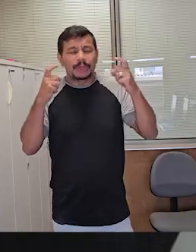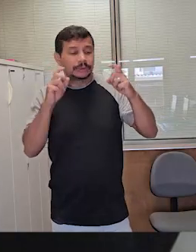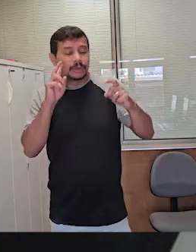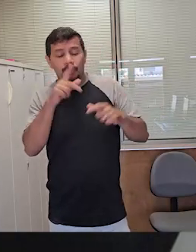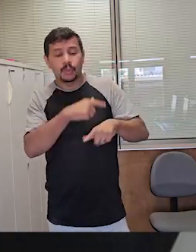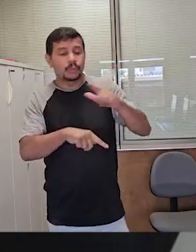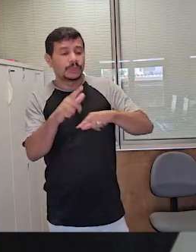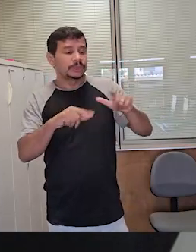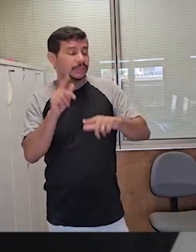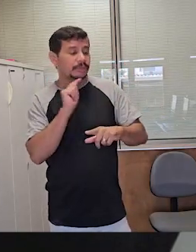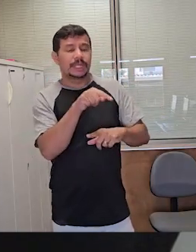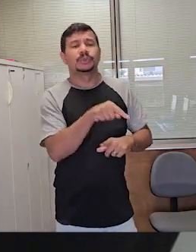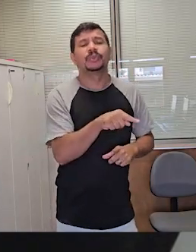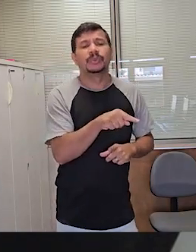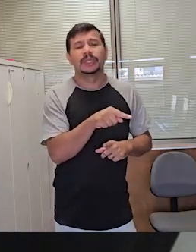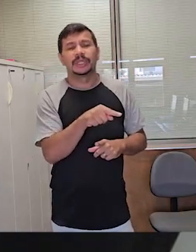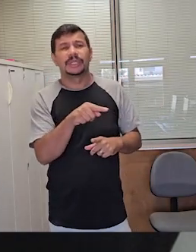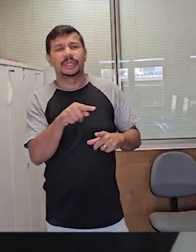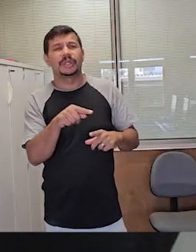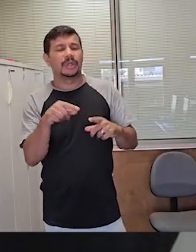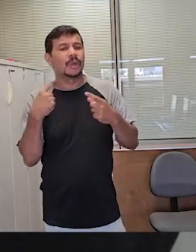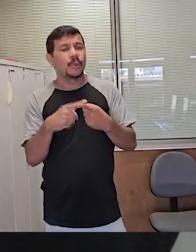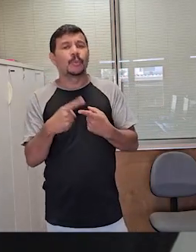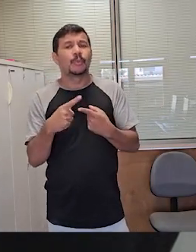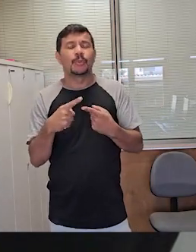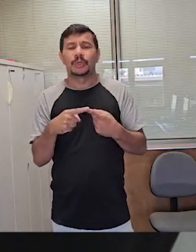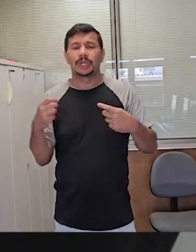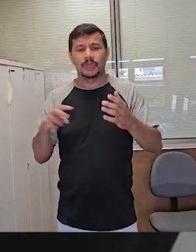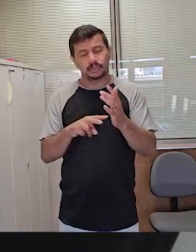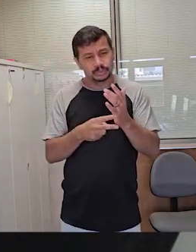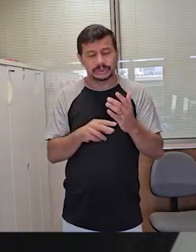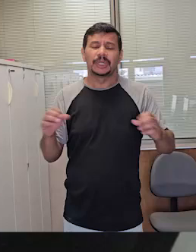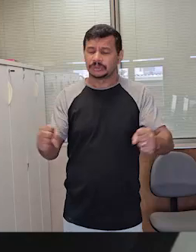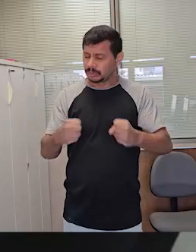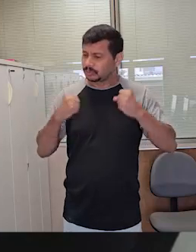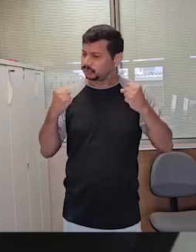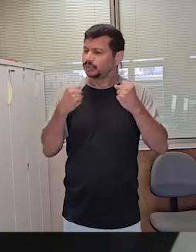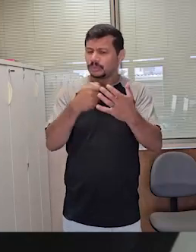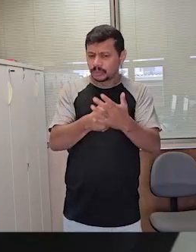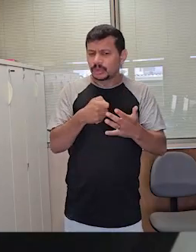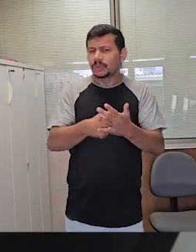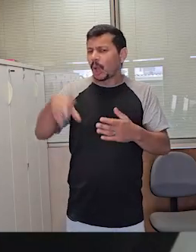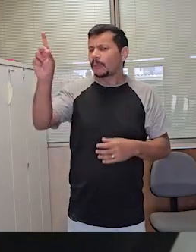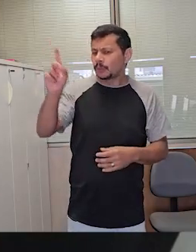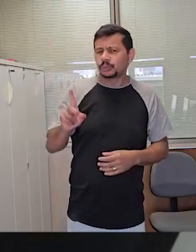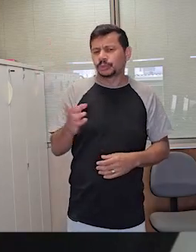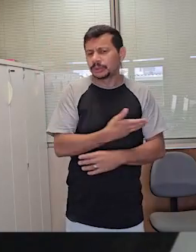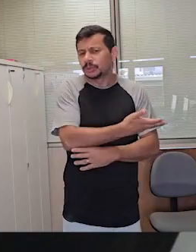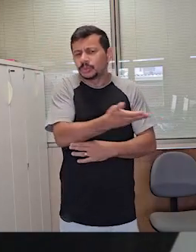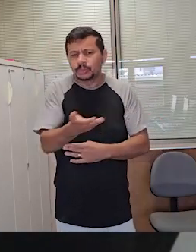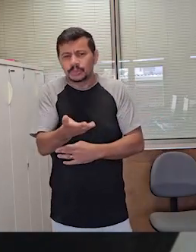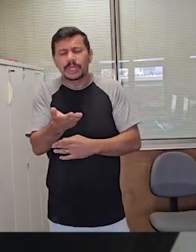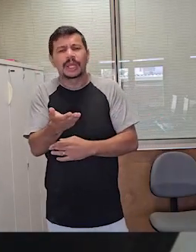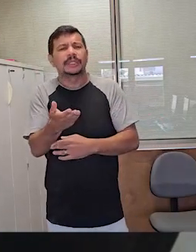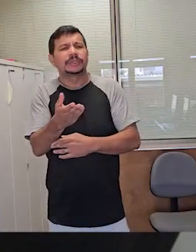ainda que essas pessoas não enxerguem a força do movimento sindical para brigar para que elas tenham direitos e reconhecer esse direito, que é o